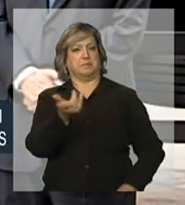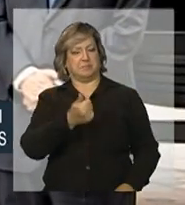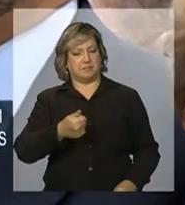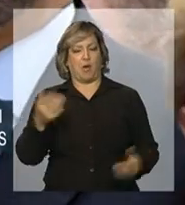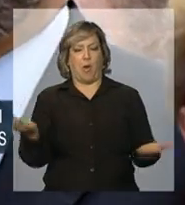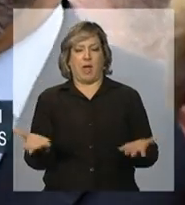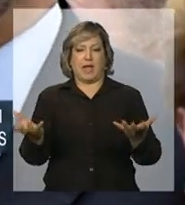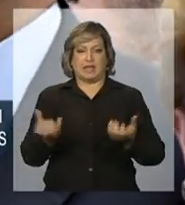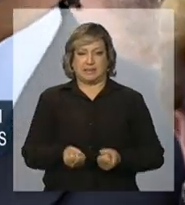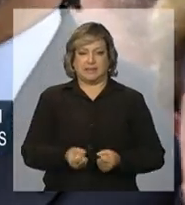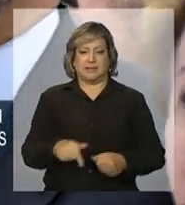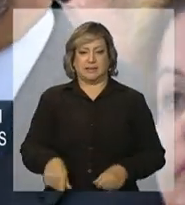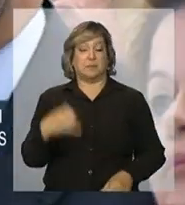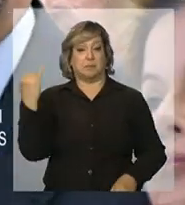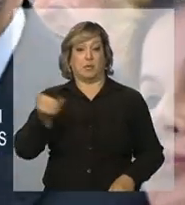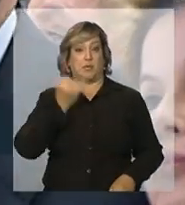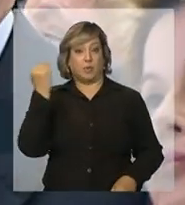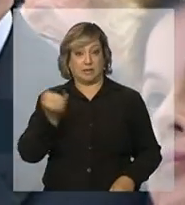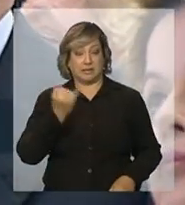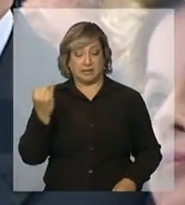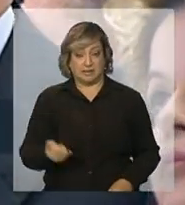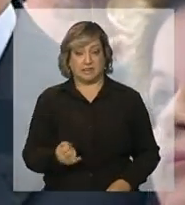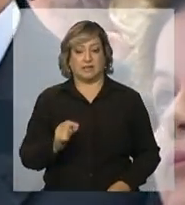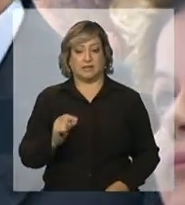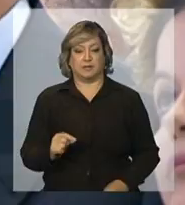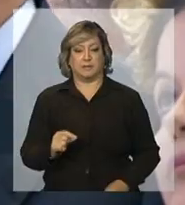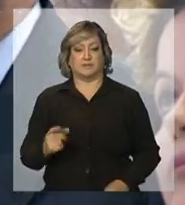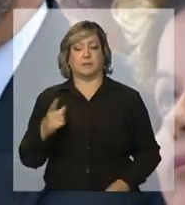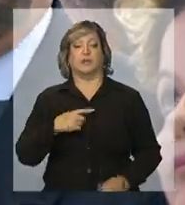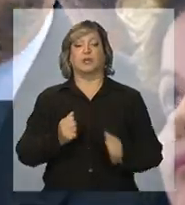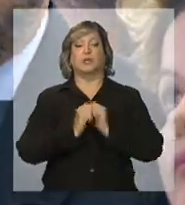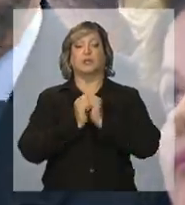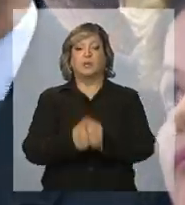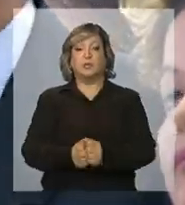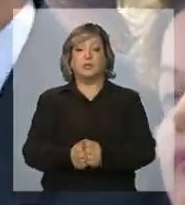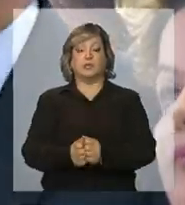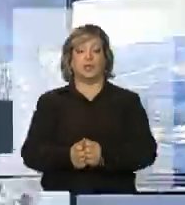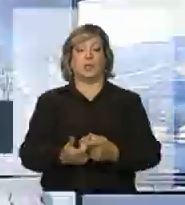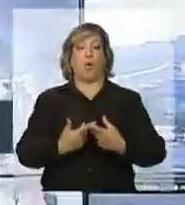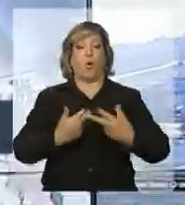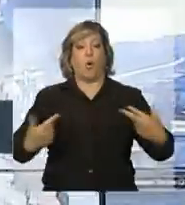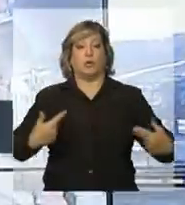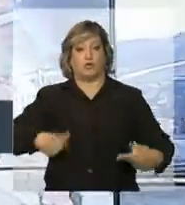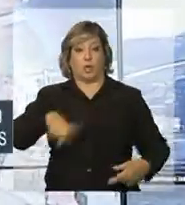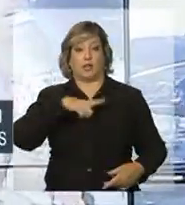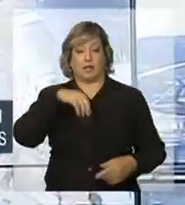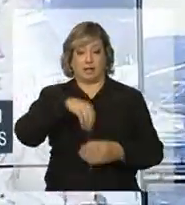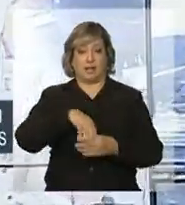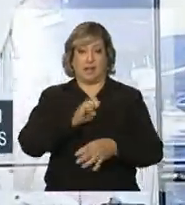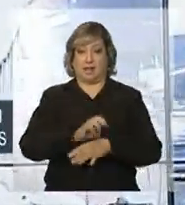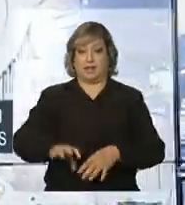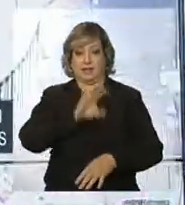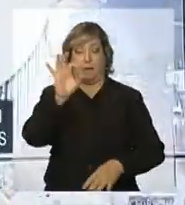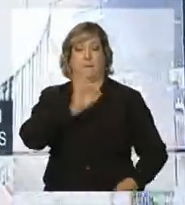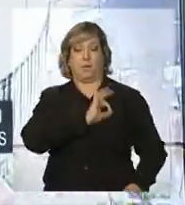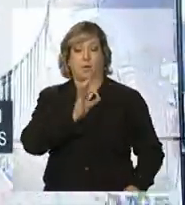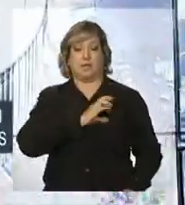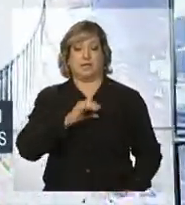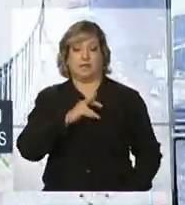presidente. São equipamentos importantes que, junto com as estruturas que nós temos nos estados, com a Polícia Civil,